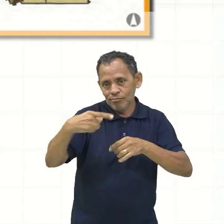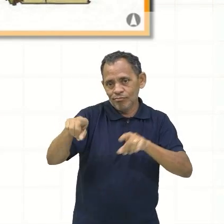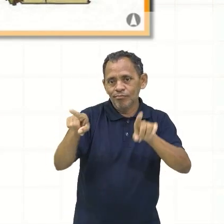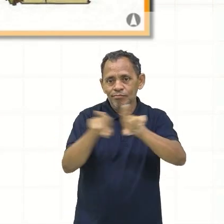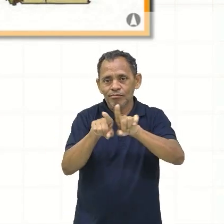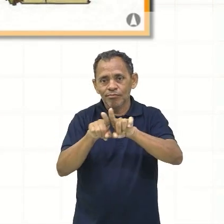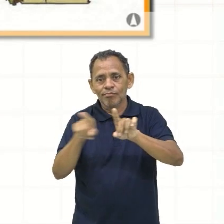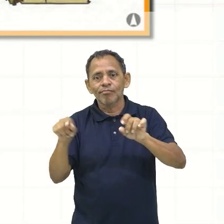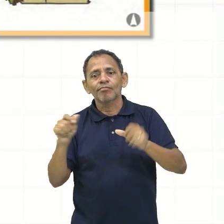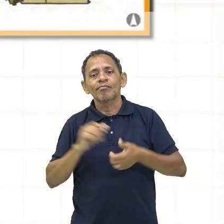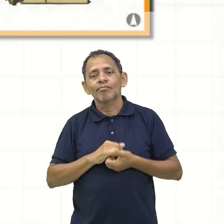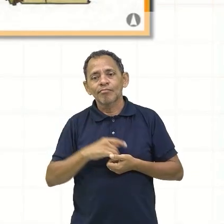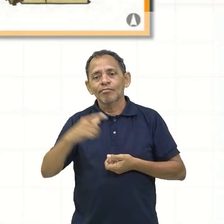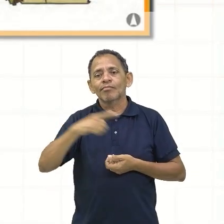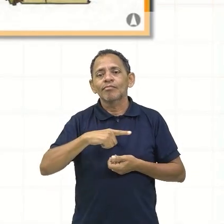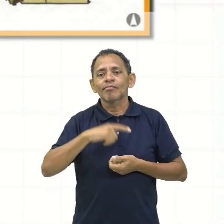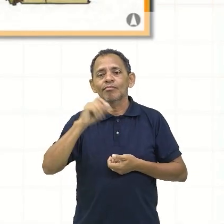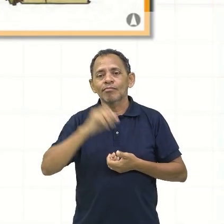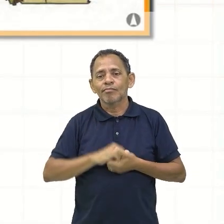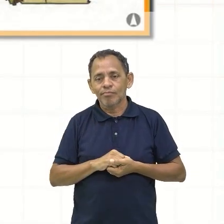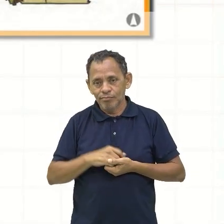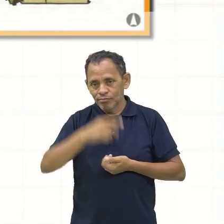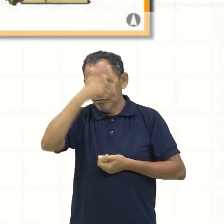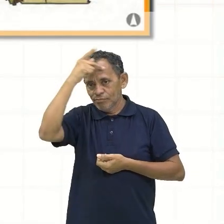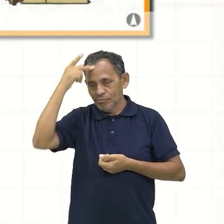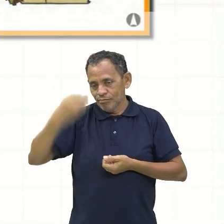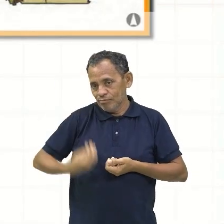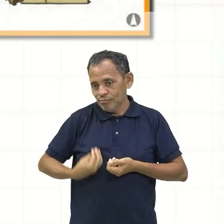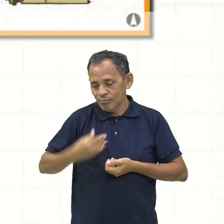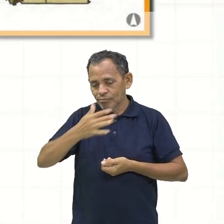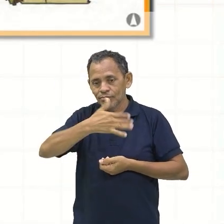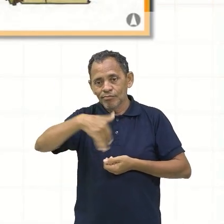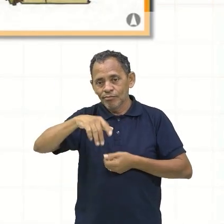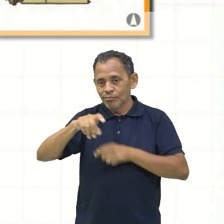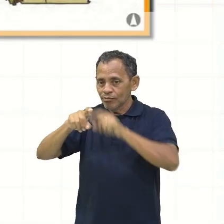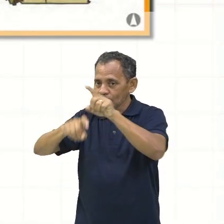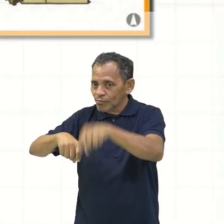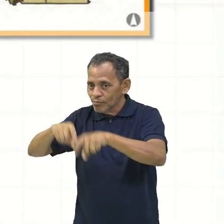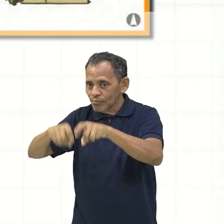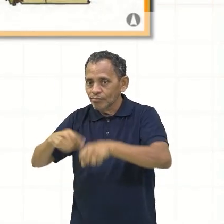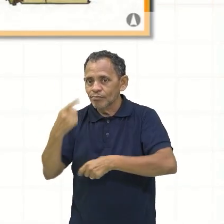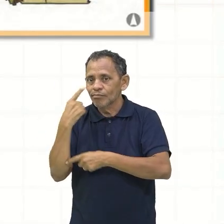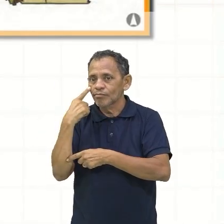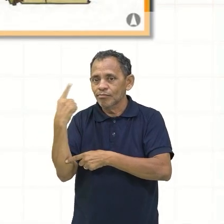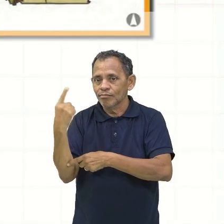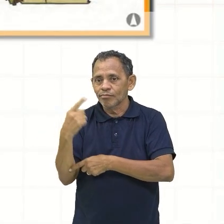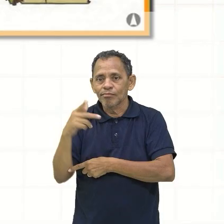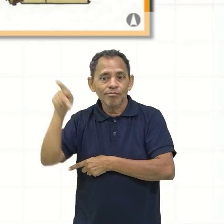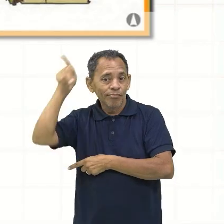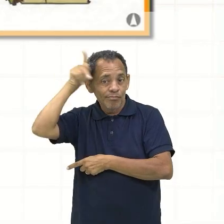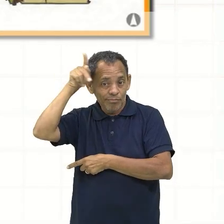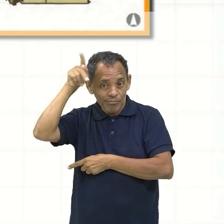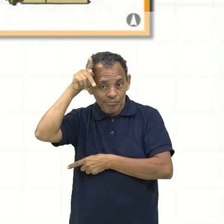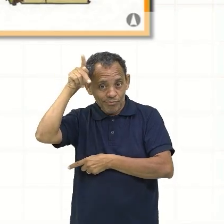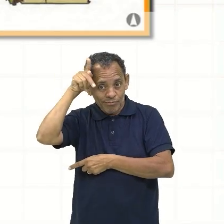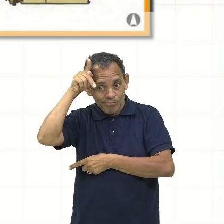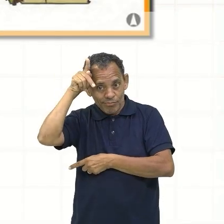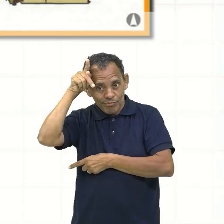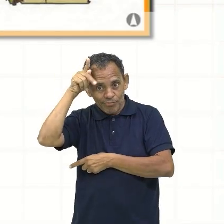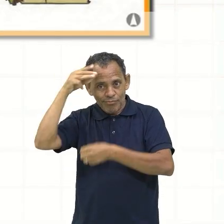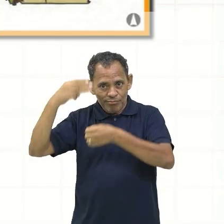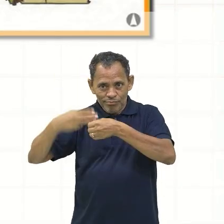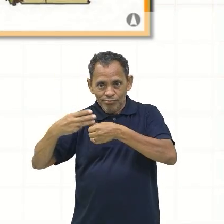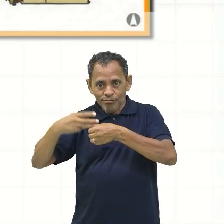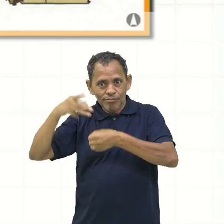também muitas pessoas vivendo nas áreas rurais. Observem, por exemplo, Parintins, né, que tem uma grande